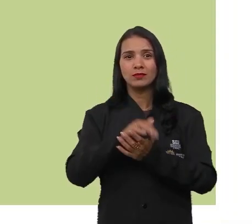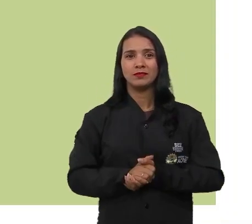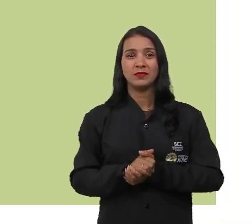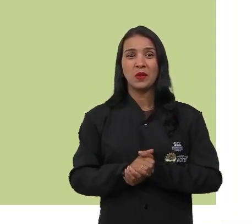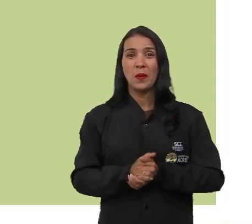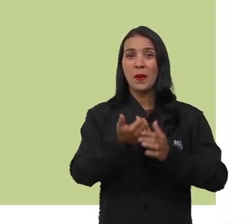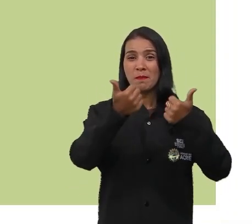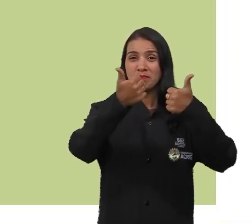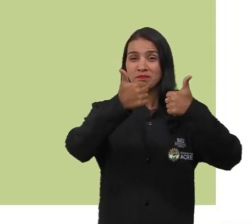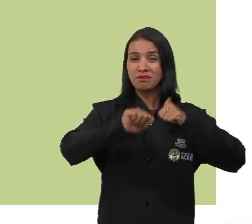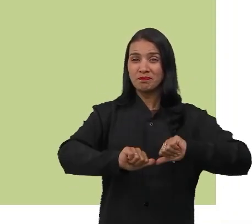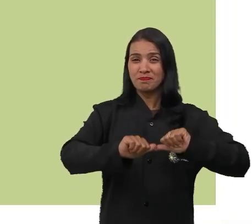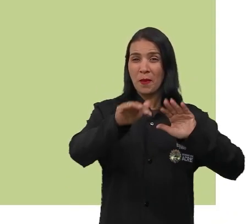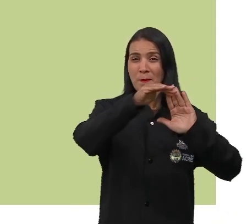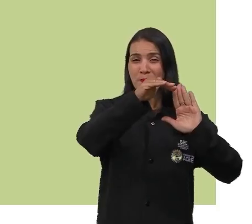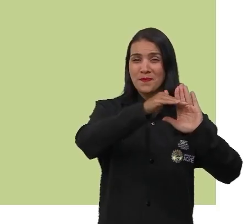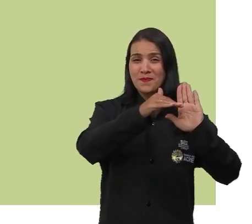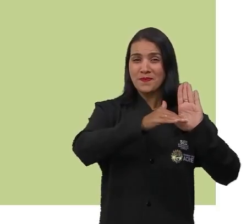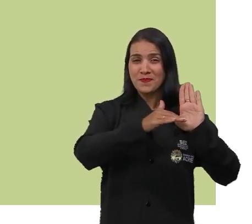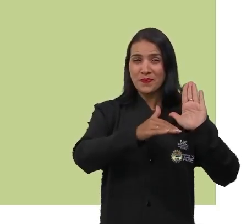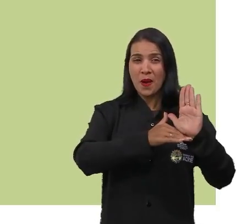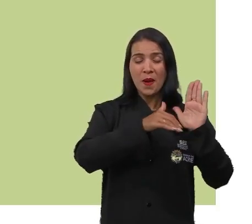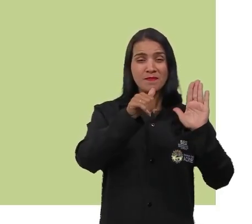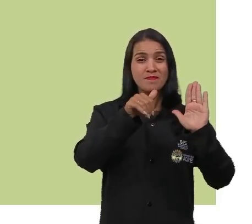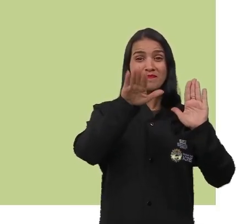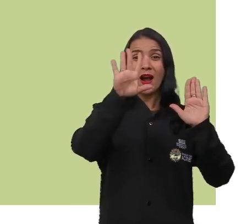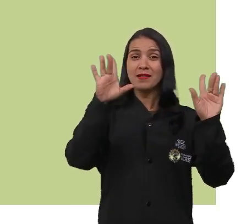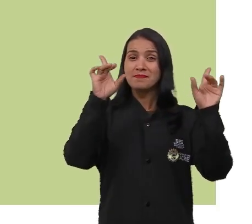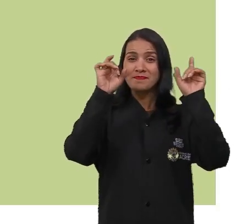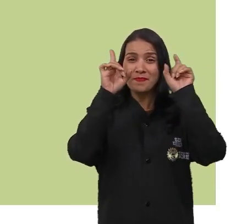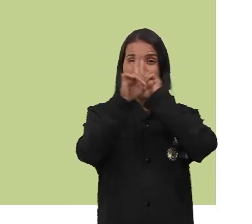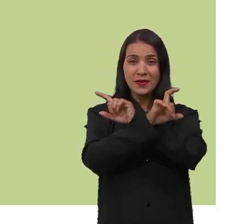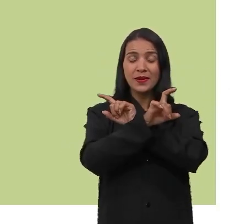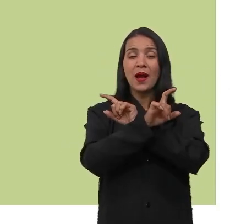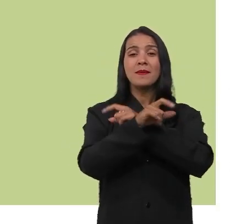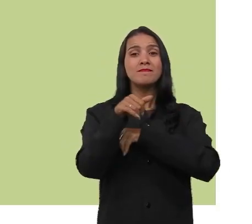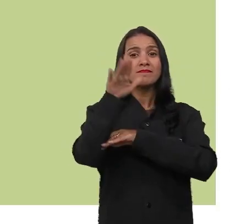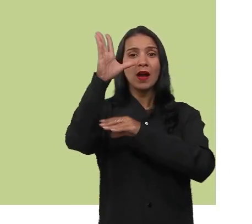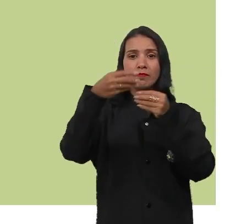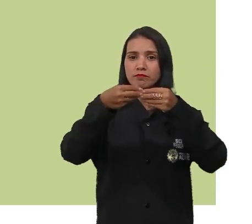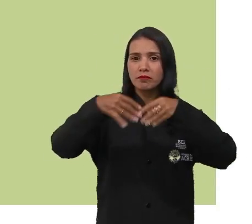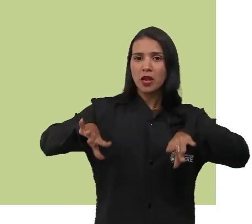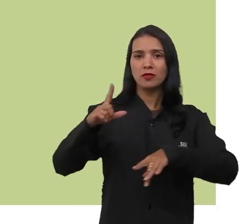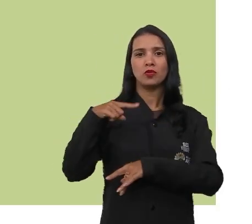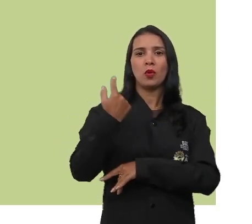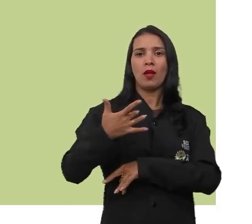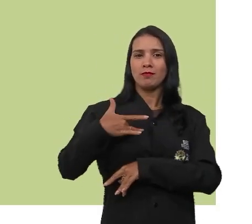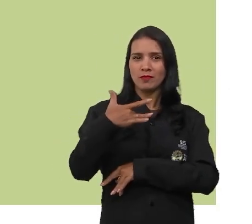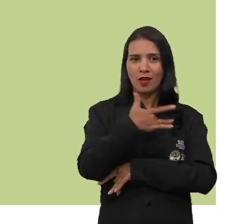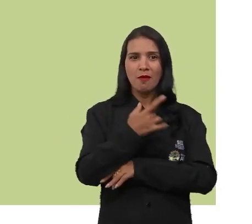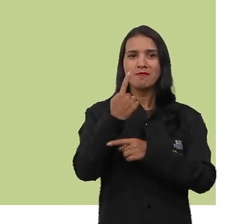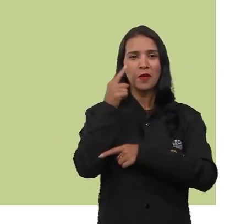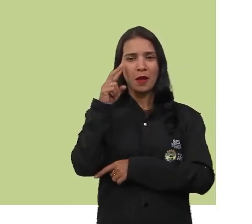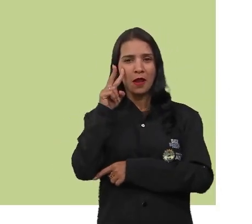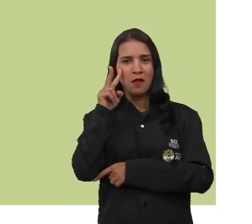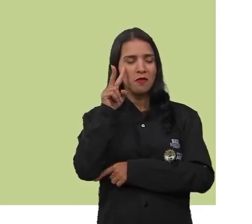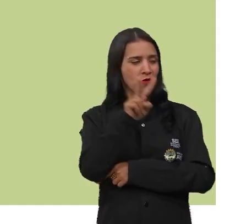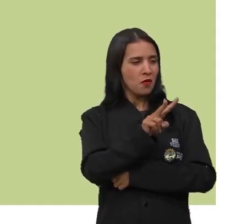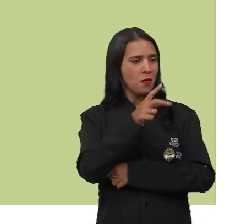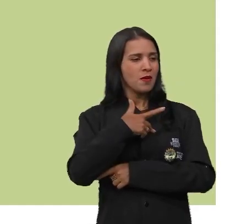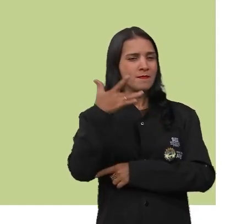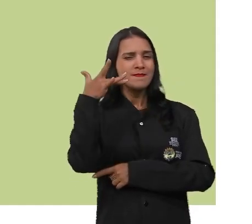piores alimentos industrializados já inventados, né? Olhando assim, ó, parece tudo gostoso, né,